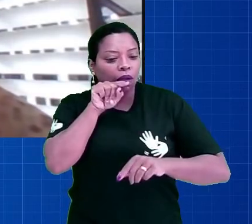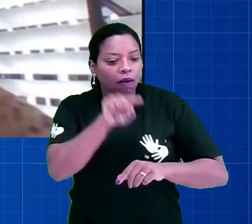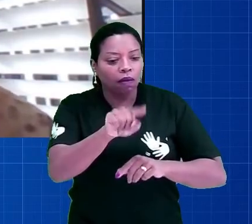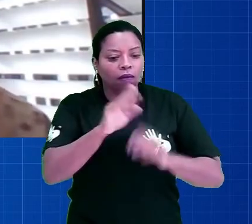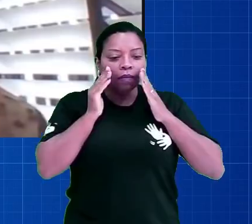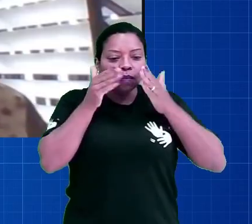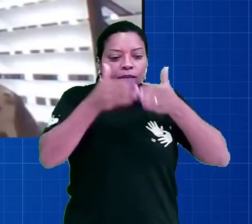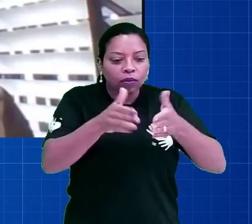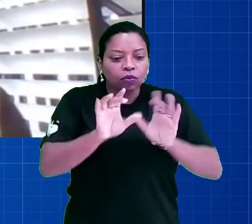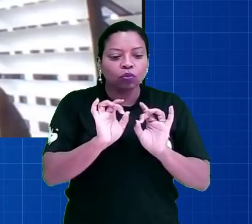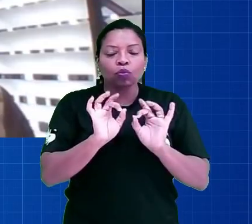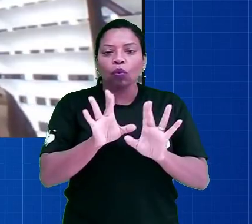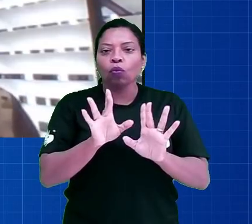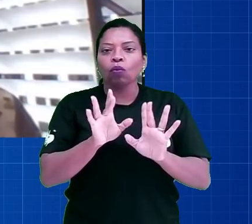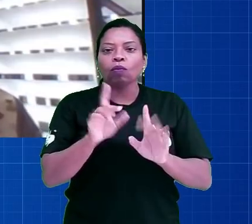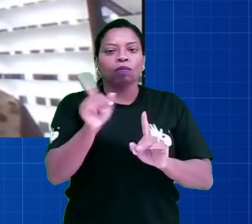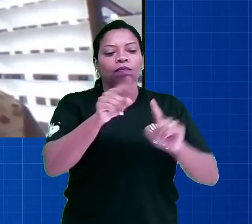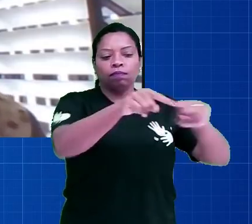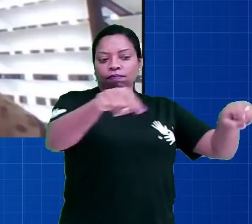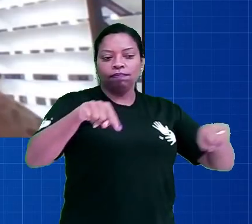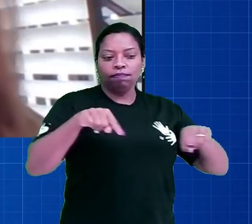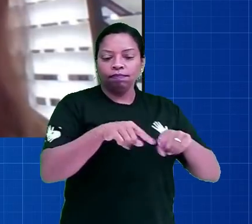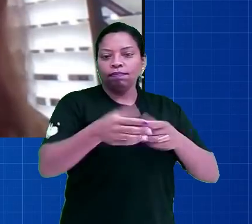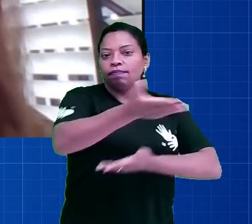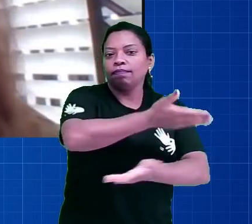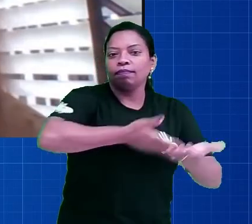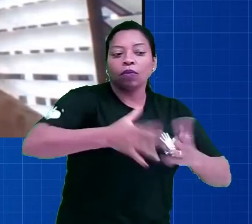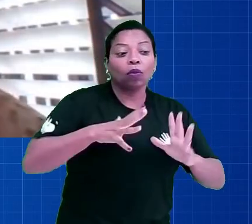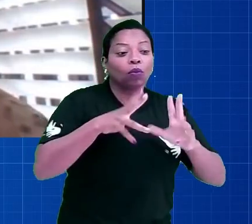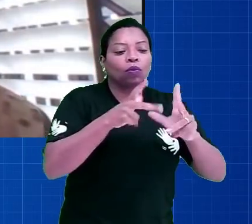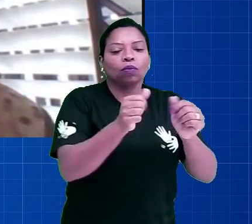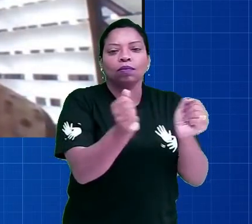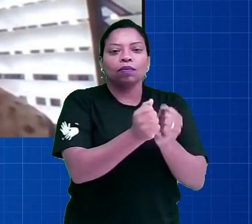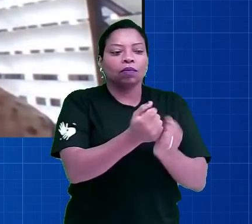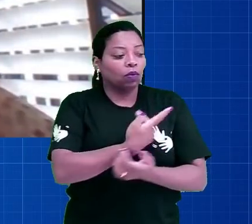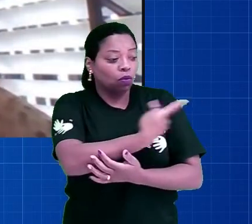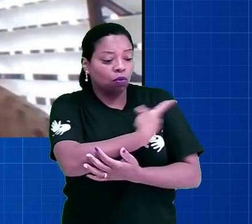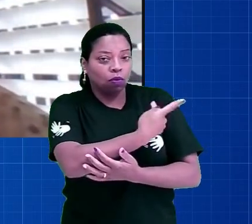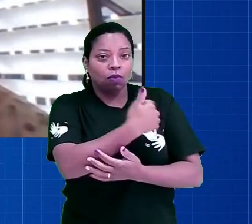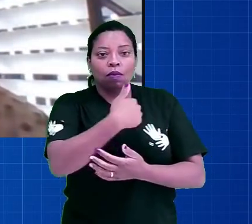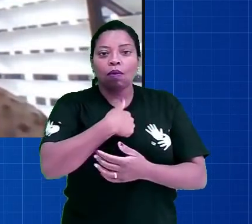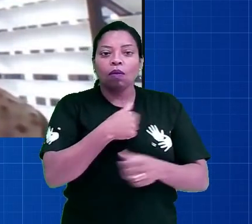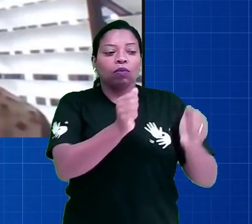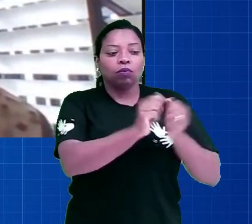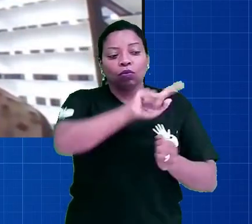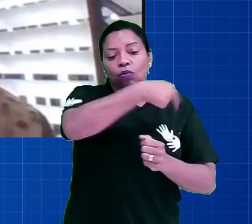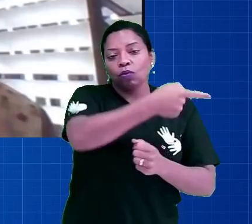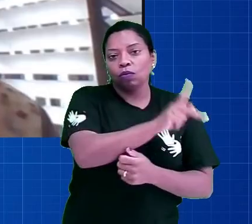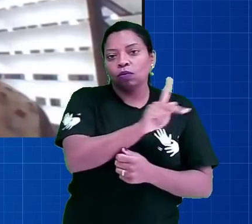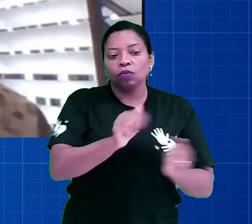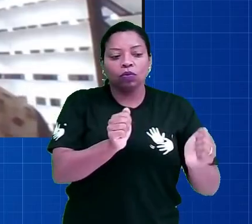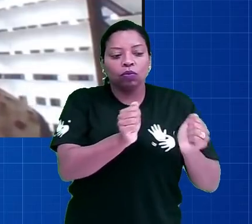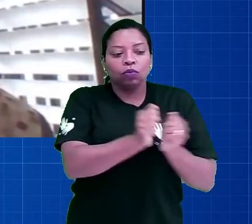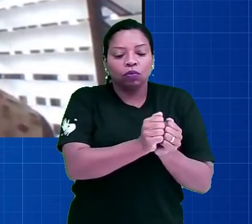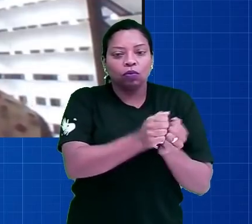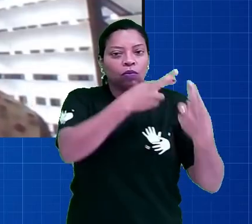eu estou aqui na sala para olhar essas ações, e estes alunos especificamente, mas a colaboração do planejamento e